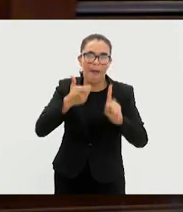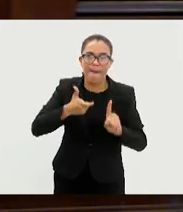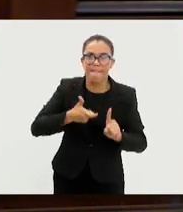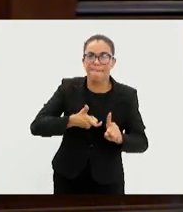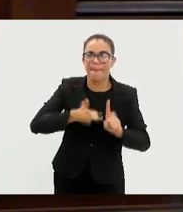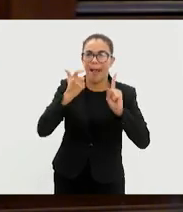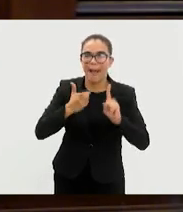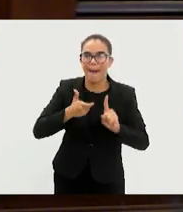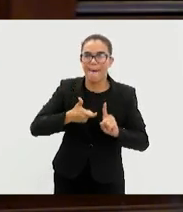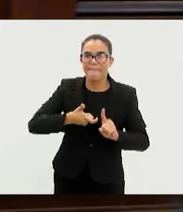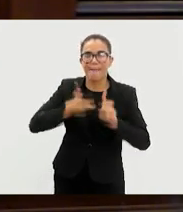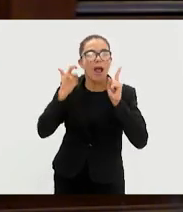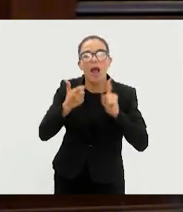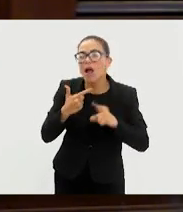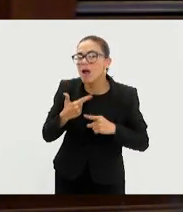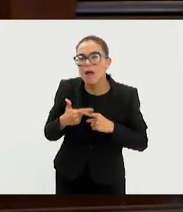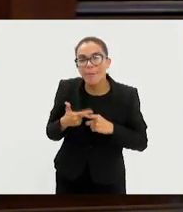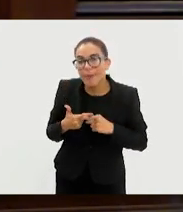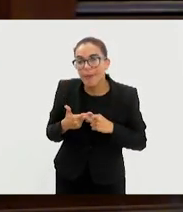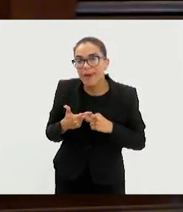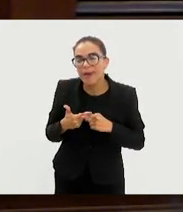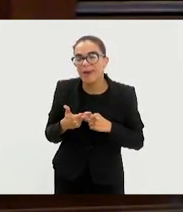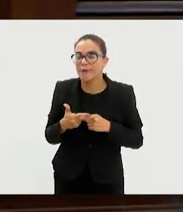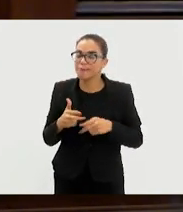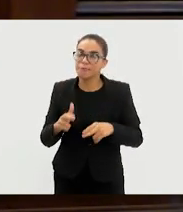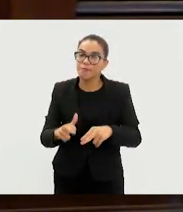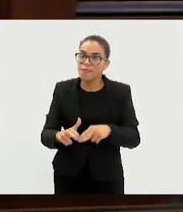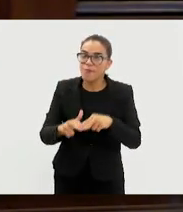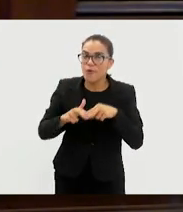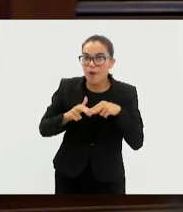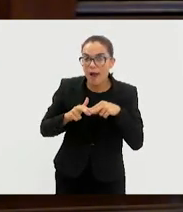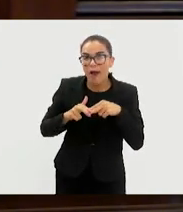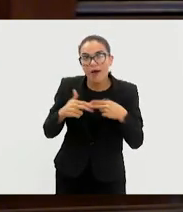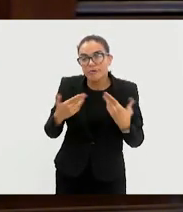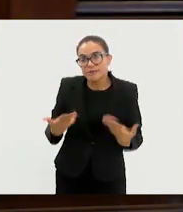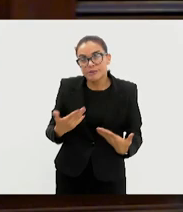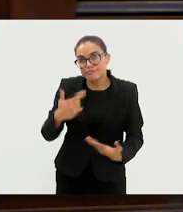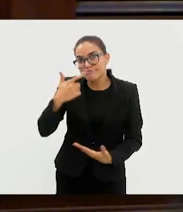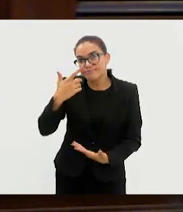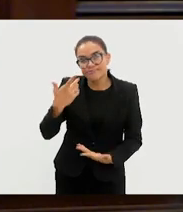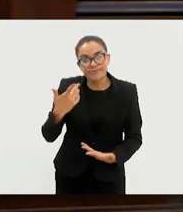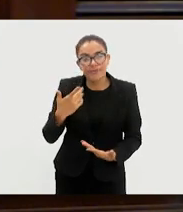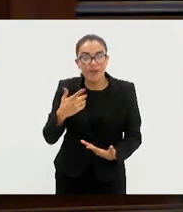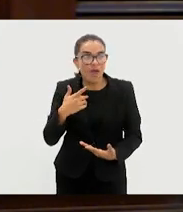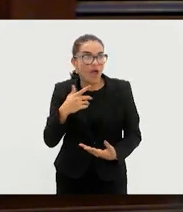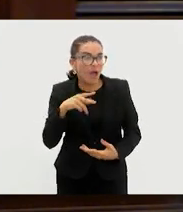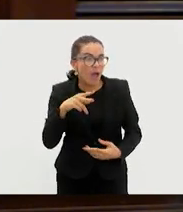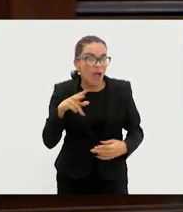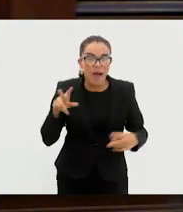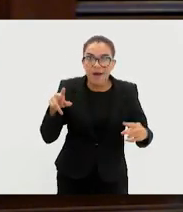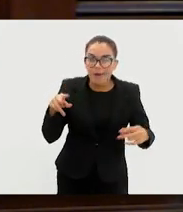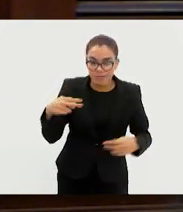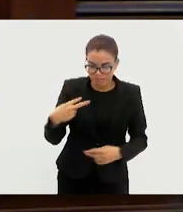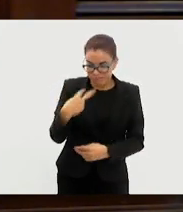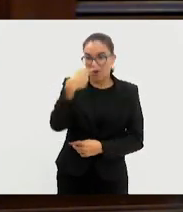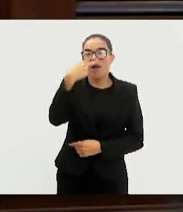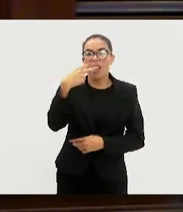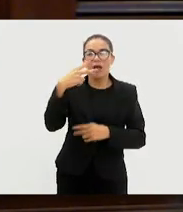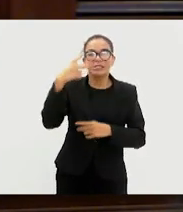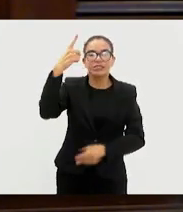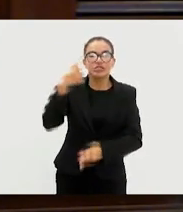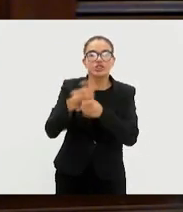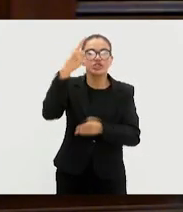porque eles são executados simplesmente pelo fato de quando são descobertos que são policiais militares.